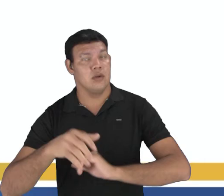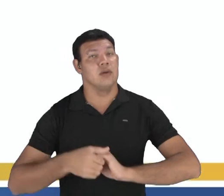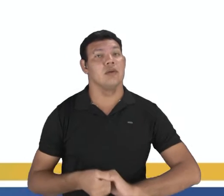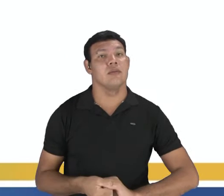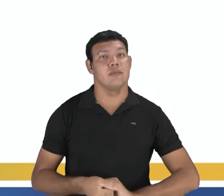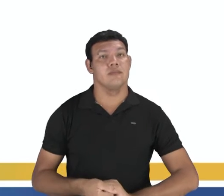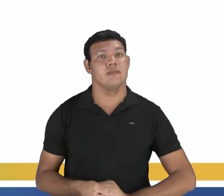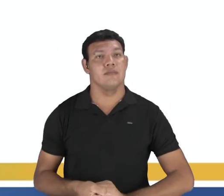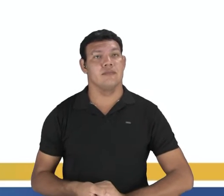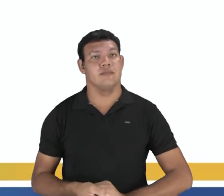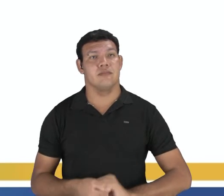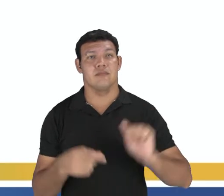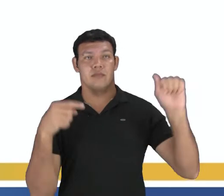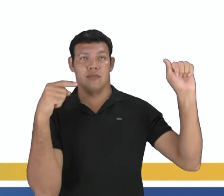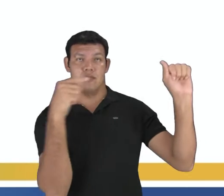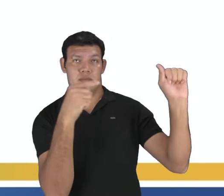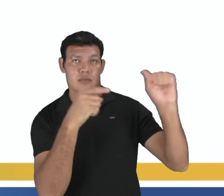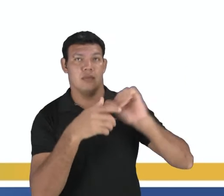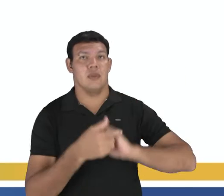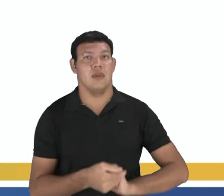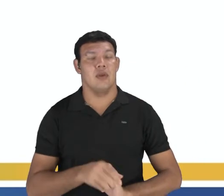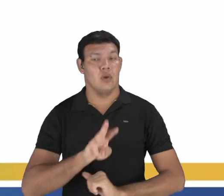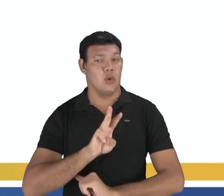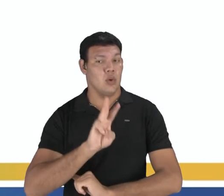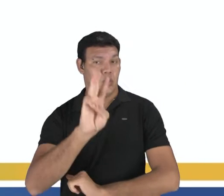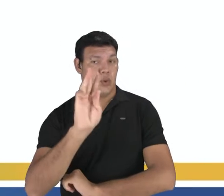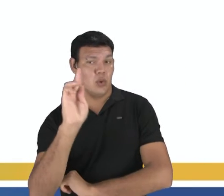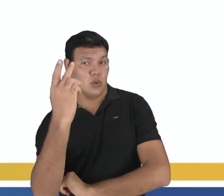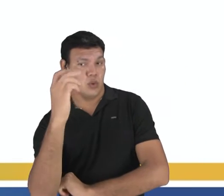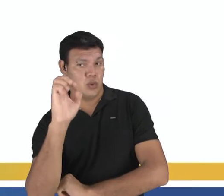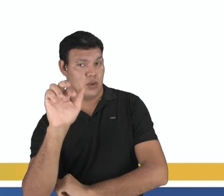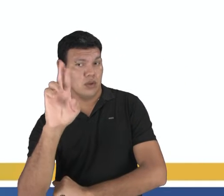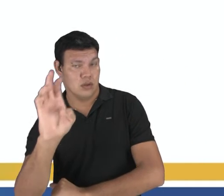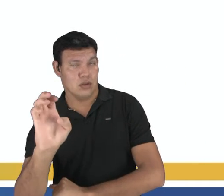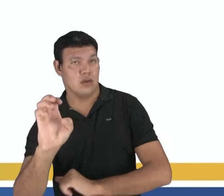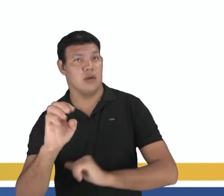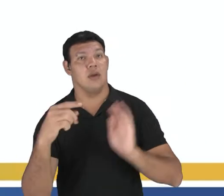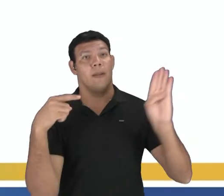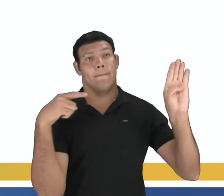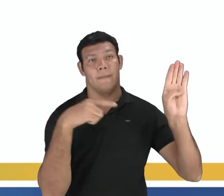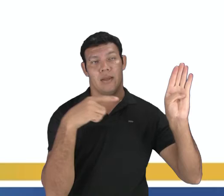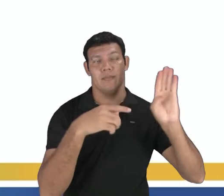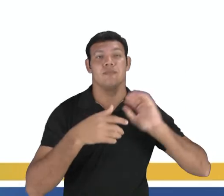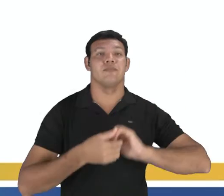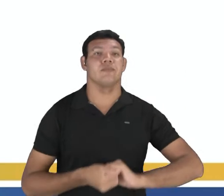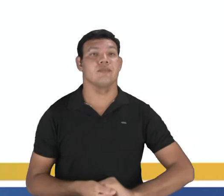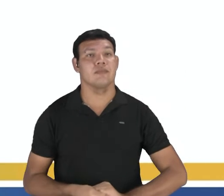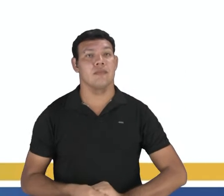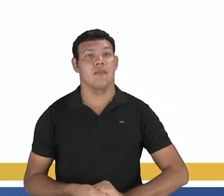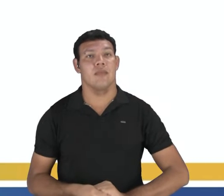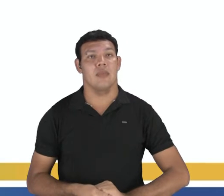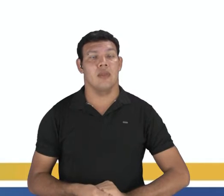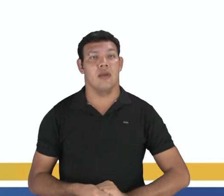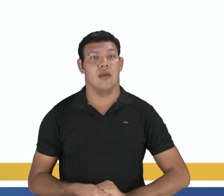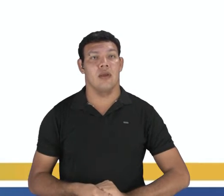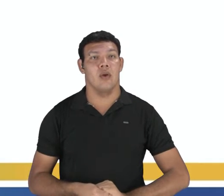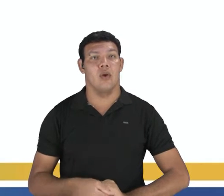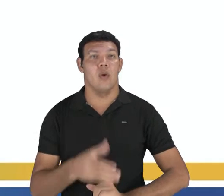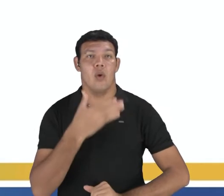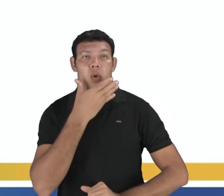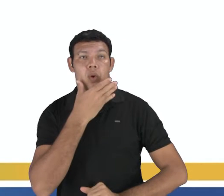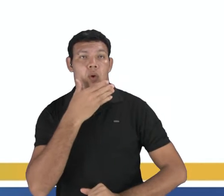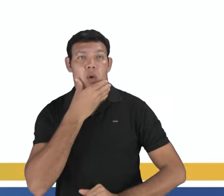colocar aí na letra A lei Where other Being na letra B Pool